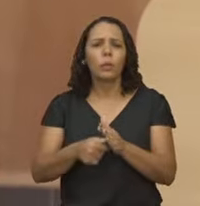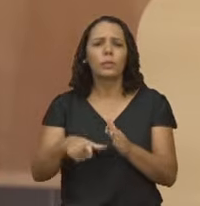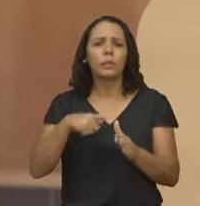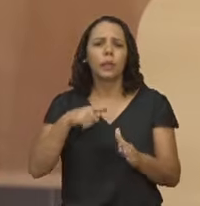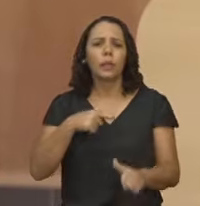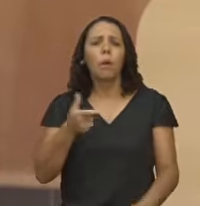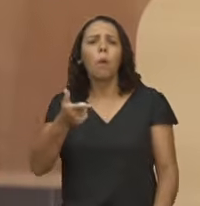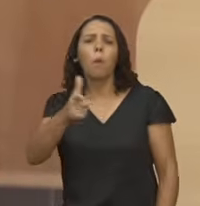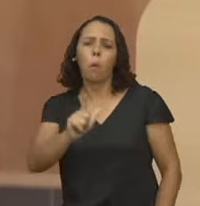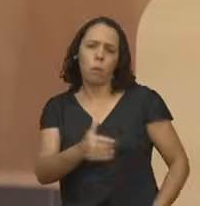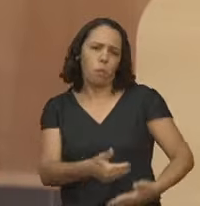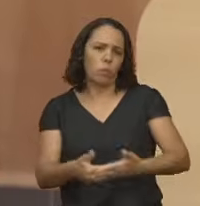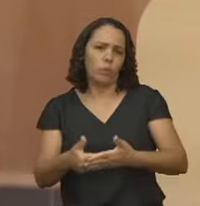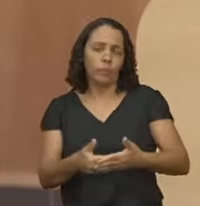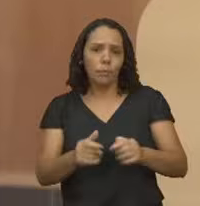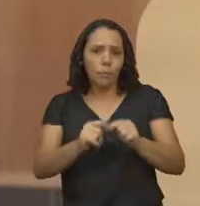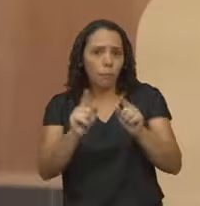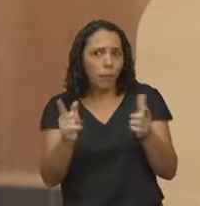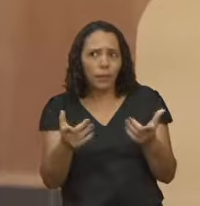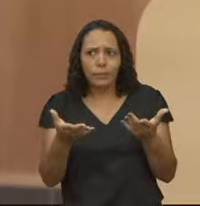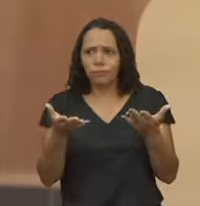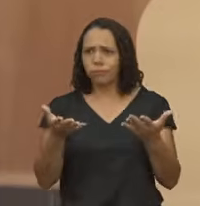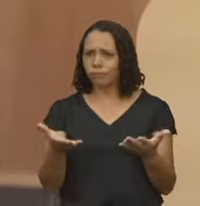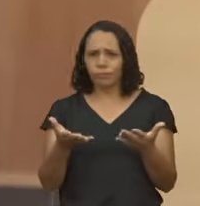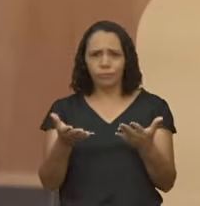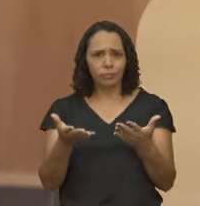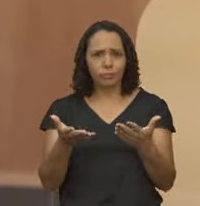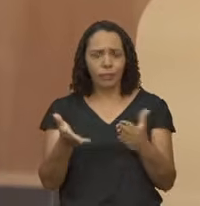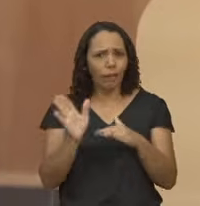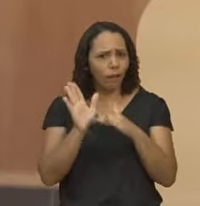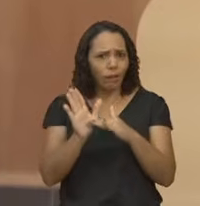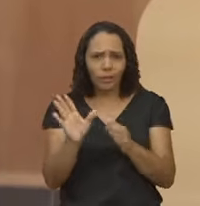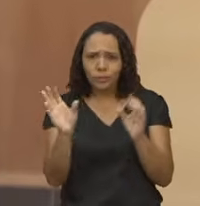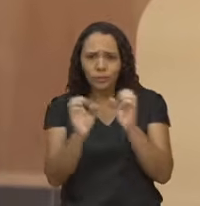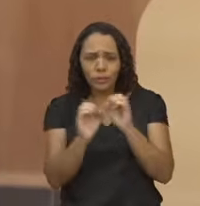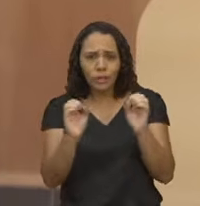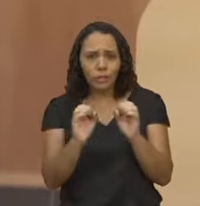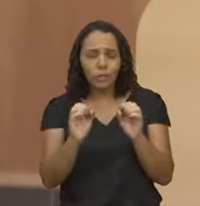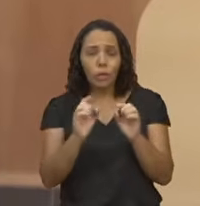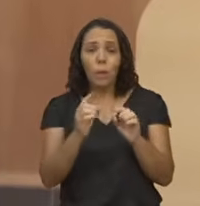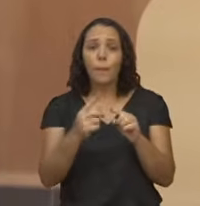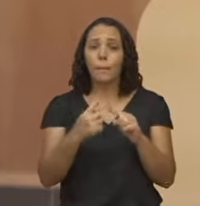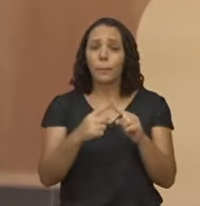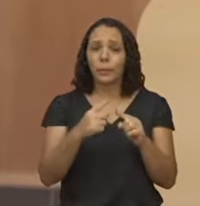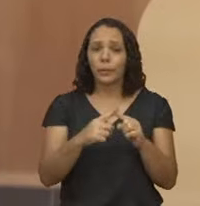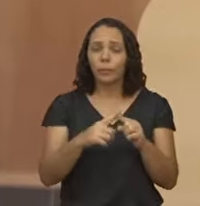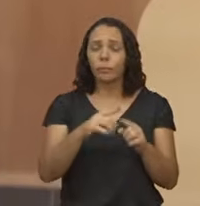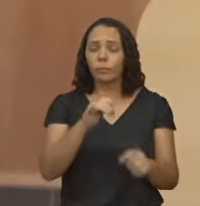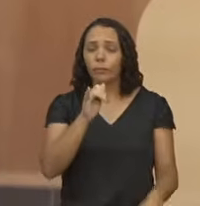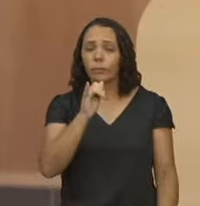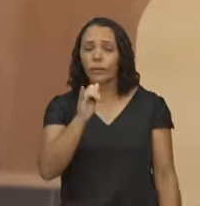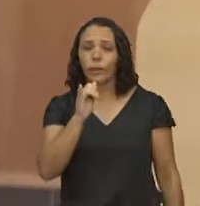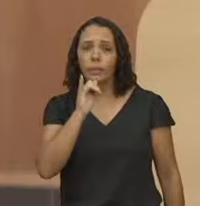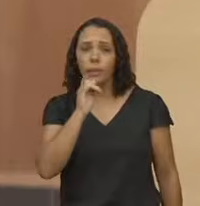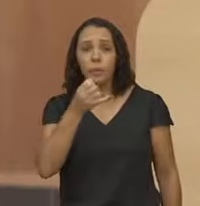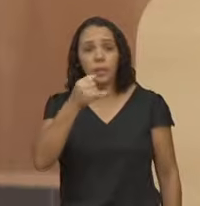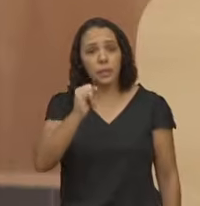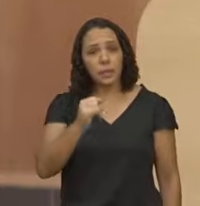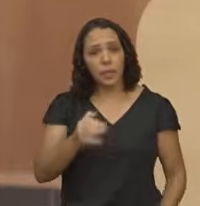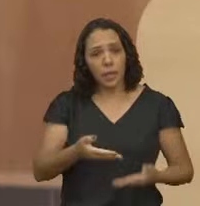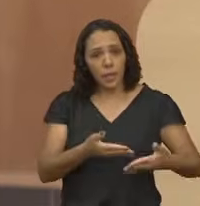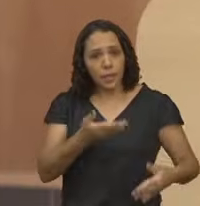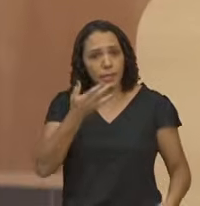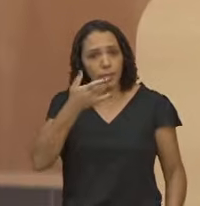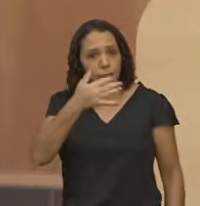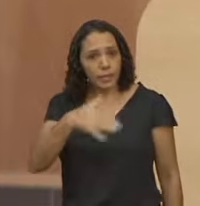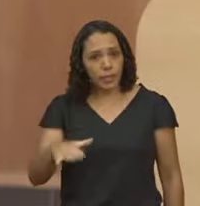não ajudam. Porque se a pessoa tivesse perdido um filho com 1 ano de idade, 10 anos, 15, 20, a gente não falaria